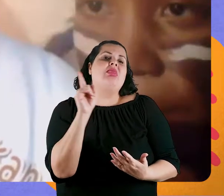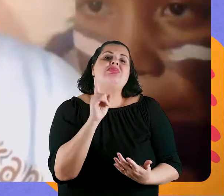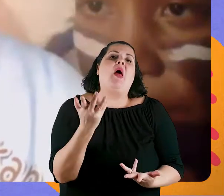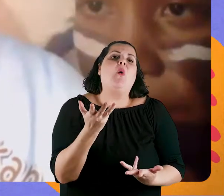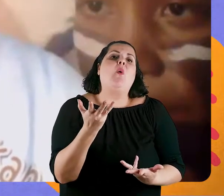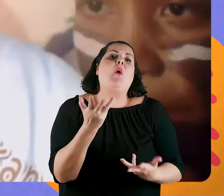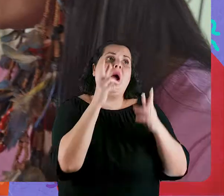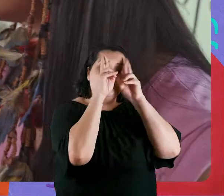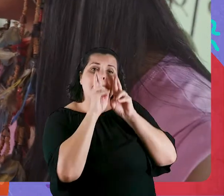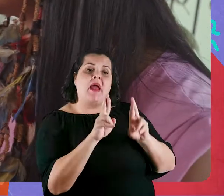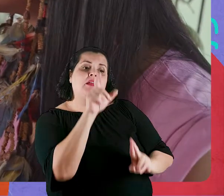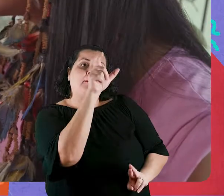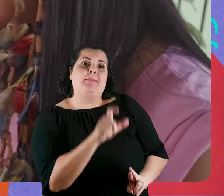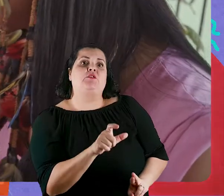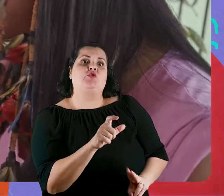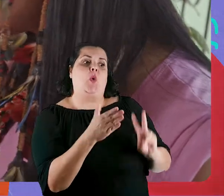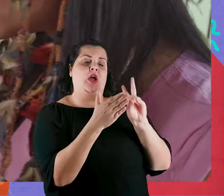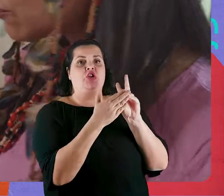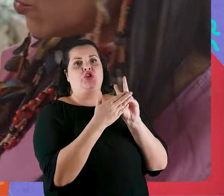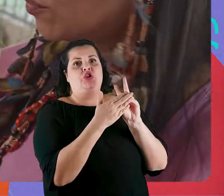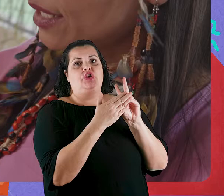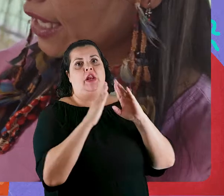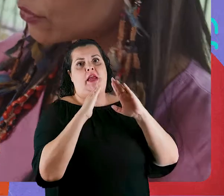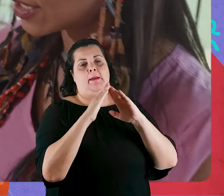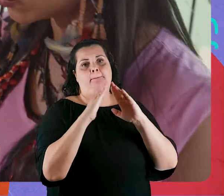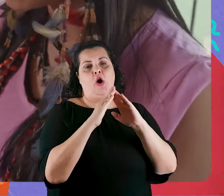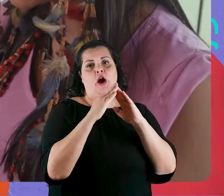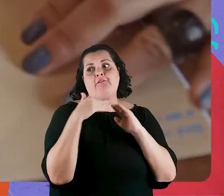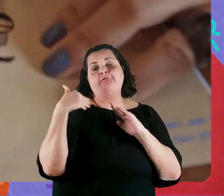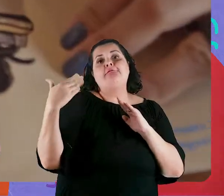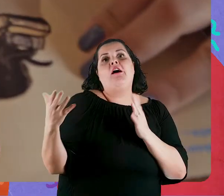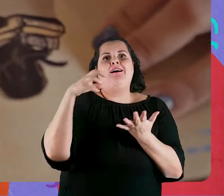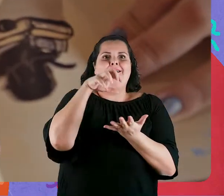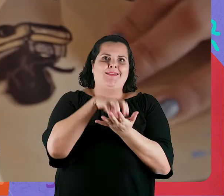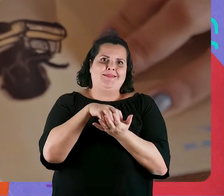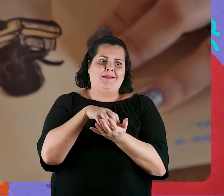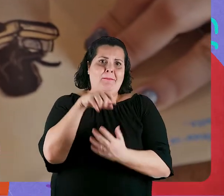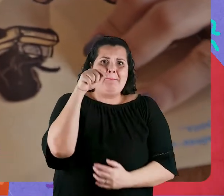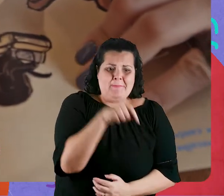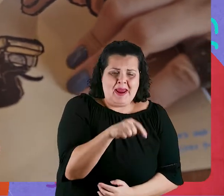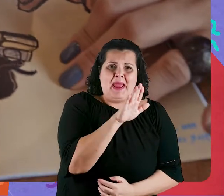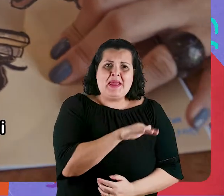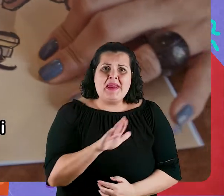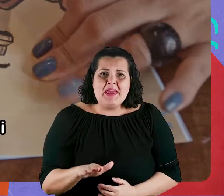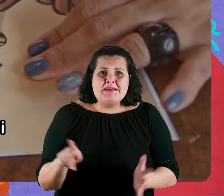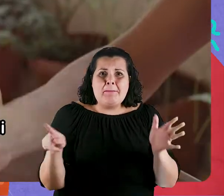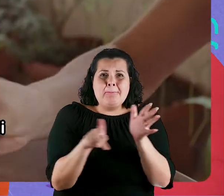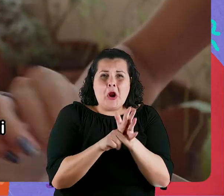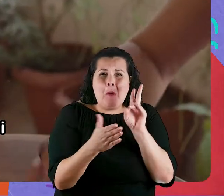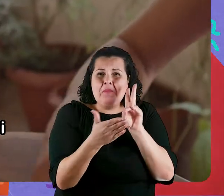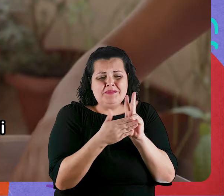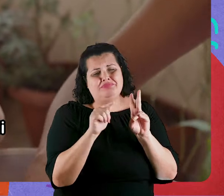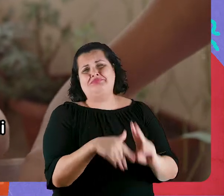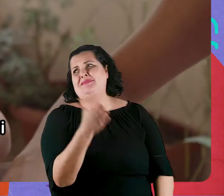consideram indígenas. E para o indígena, uma criança indígena, geografia, história, matemática, é tudo uma coisa que ele